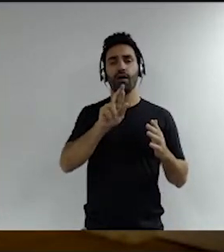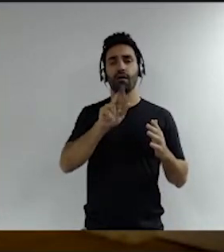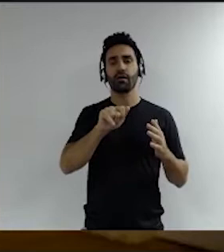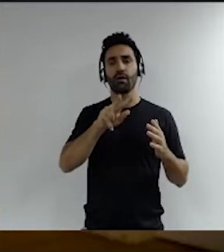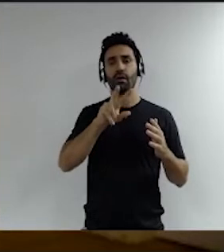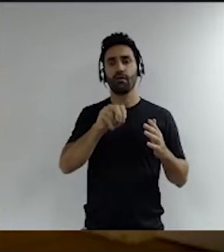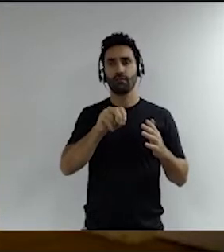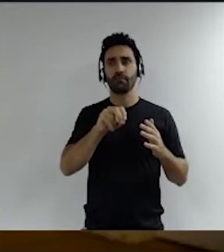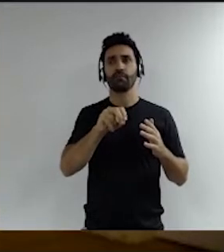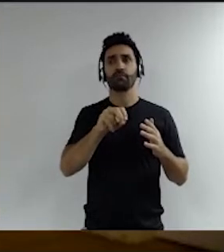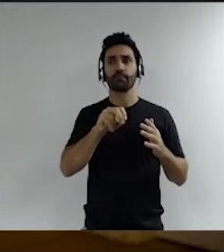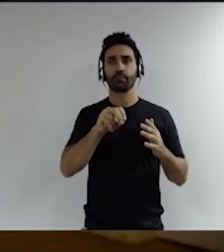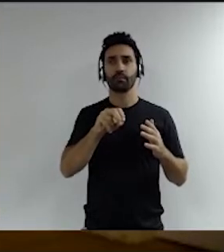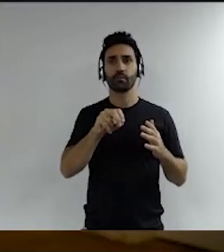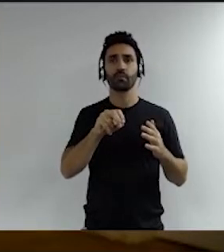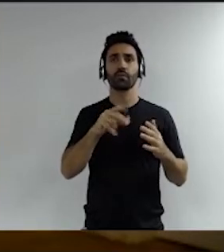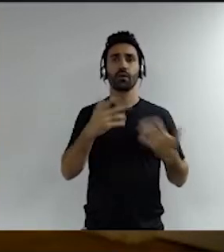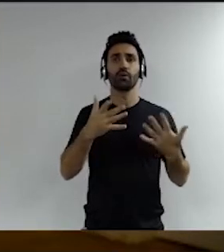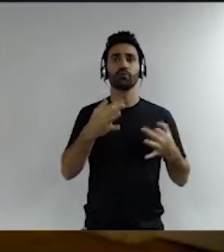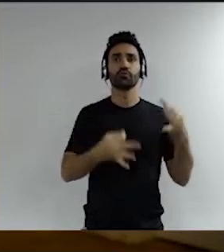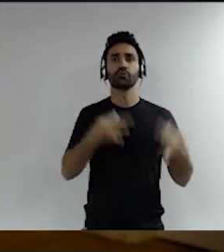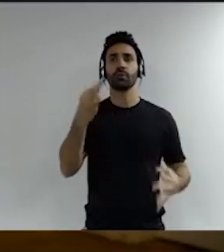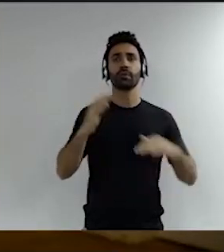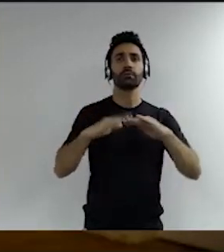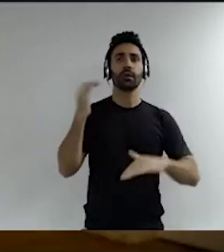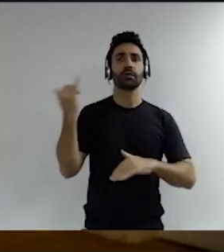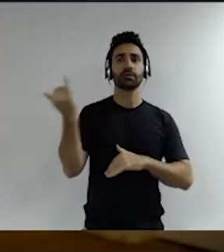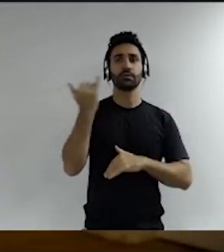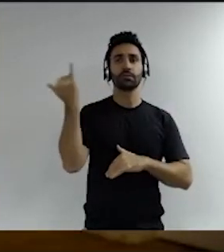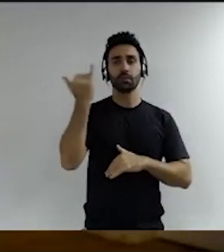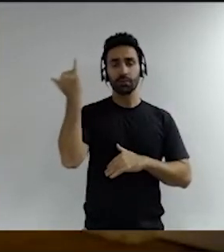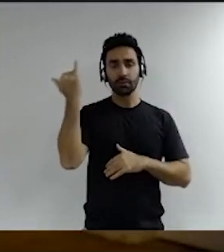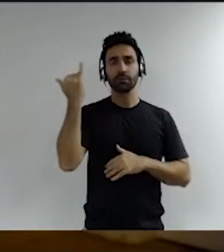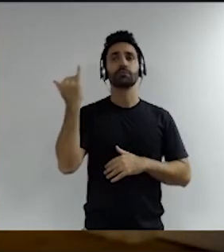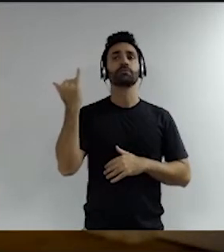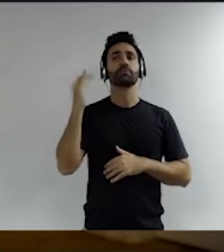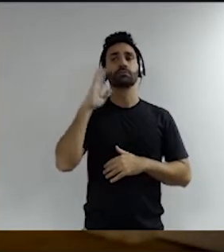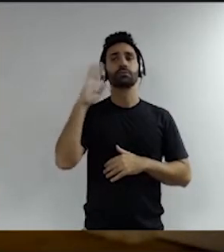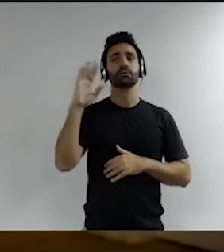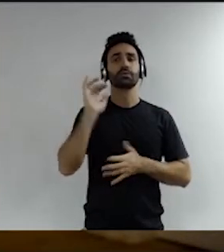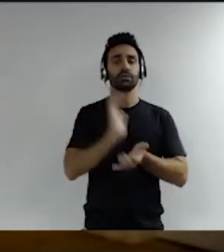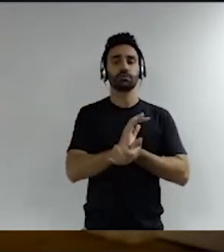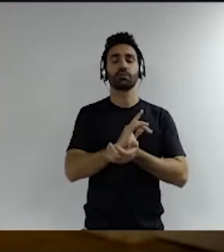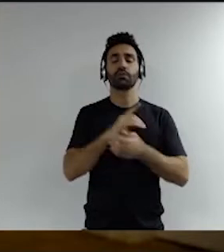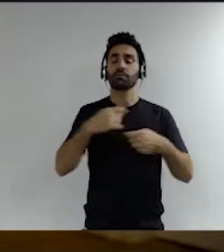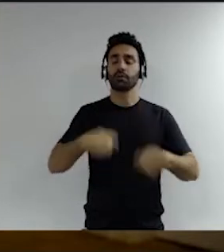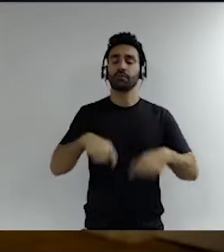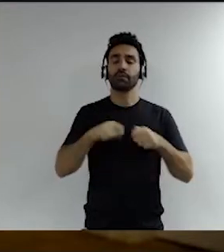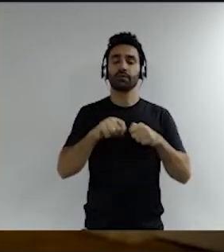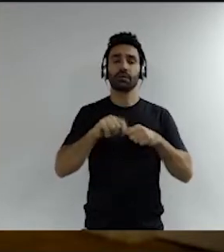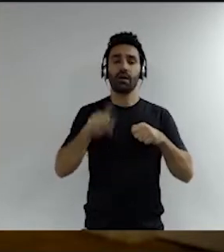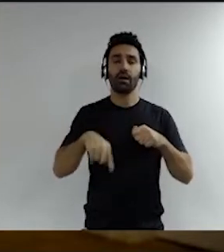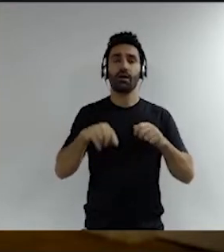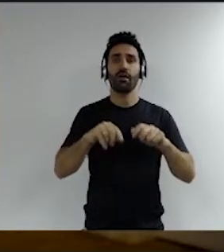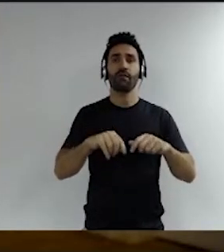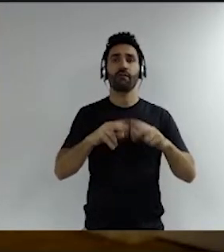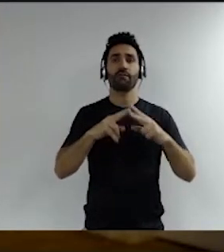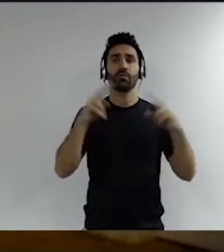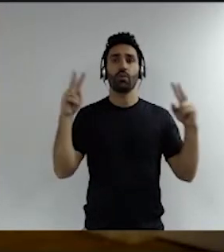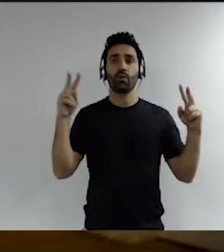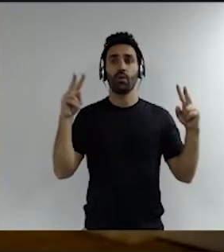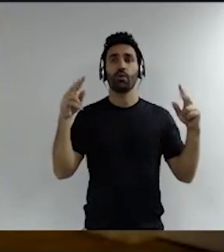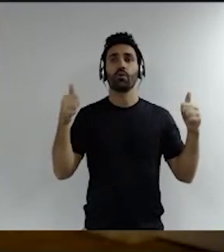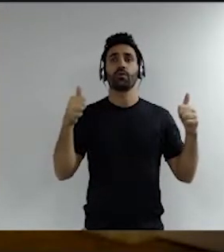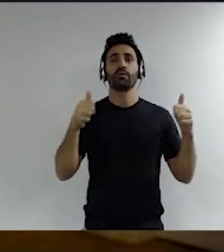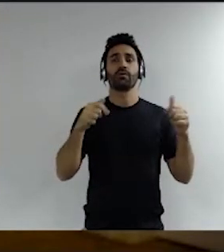isso? Porque os julgamentos mais importantes ou serão feitos presencialmente, quando possível, ou deverão ser feitos por videoconferência com a